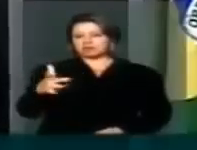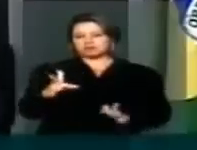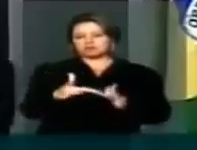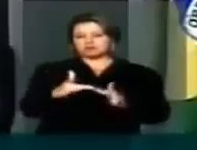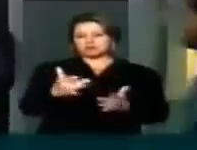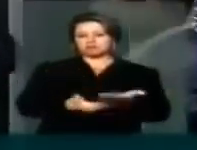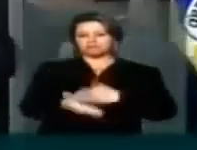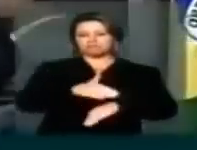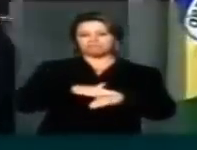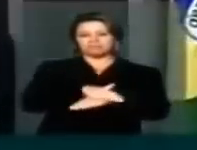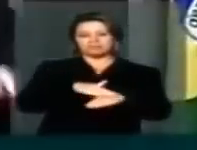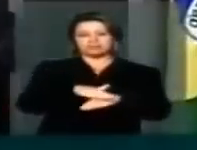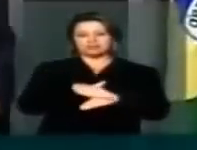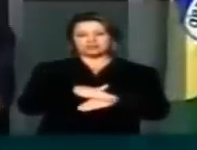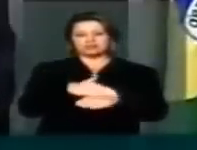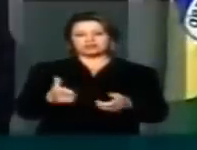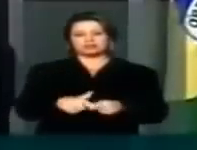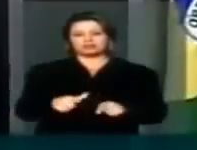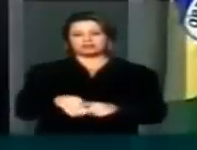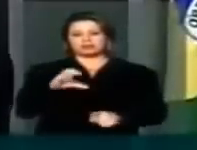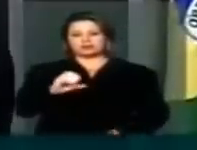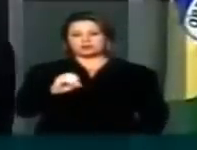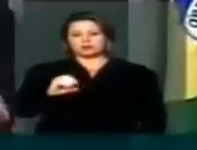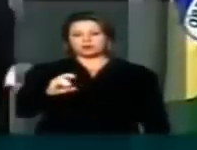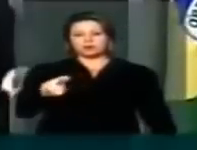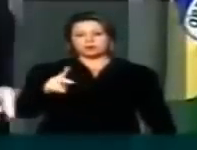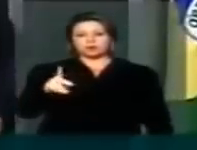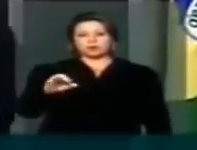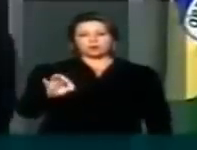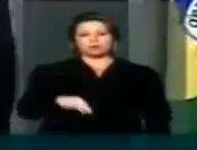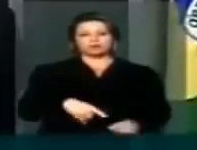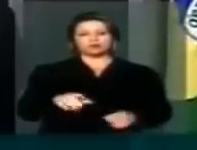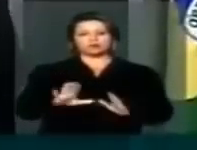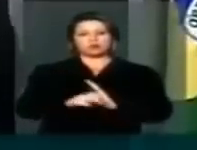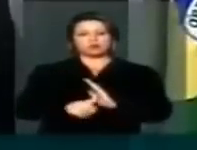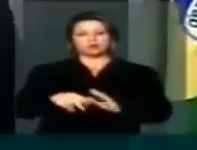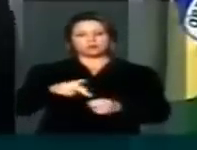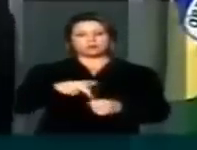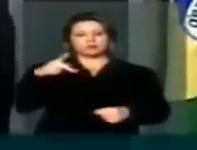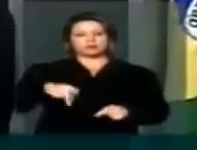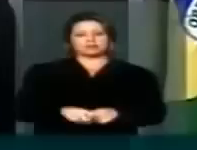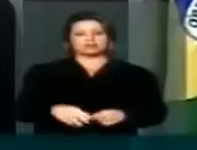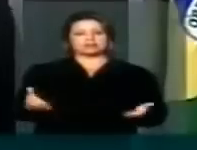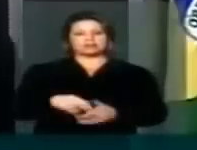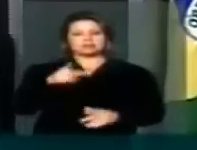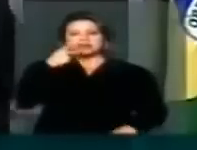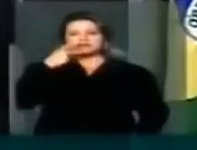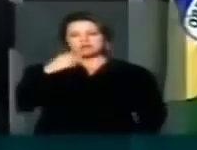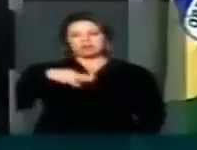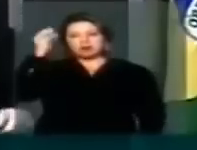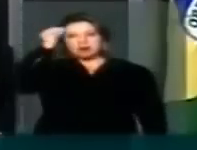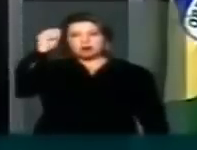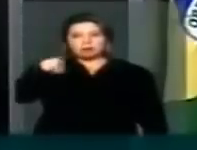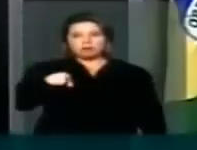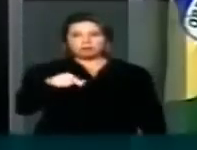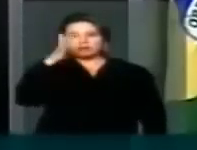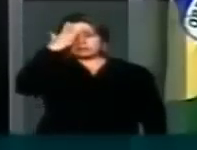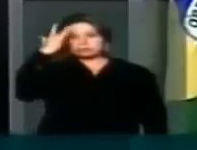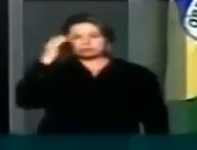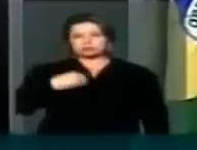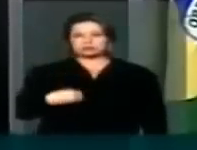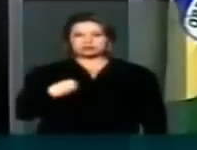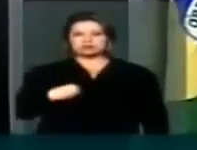diálogo com o governo ditador, corrupto, que assaltou a Petrobras e que passa a conta para o